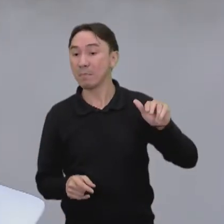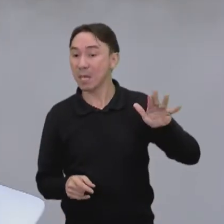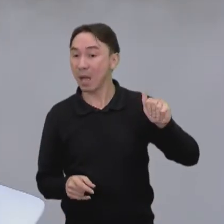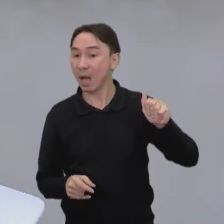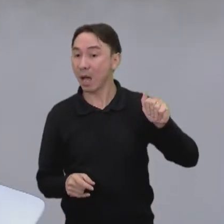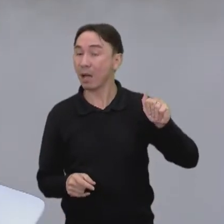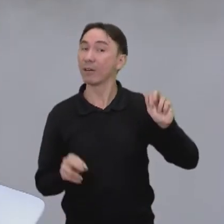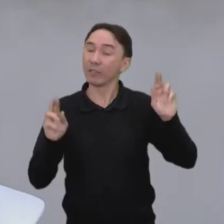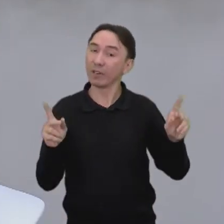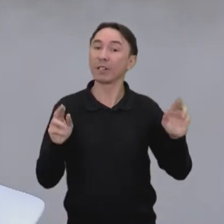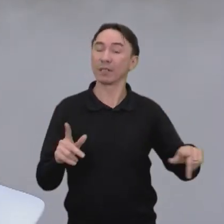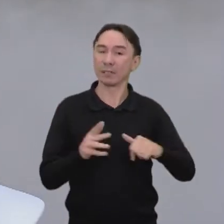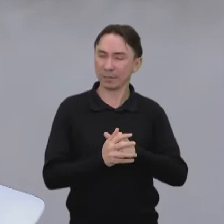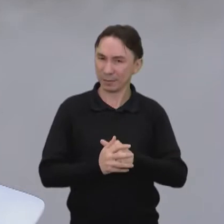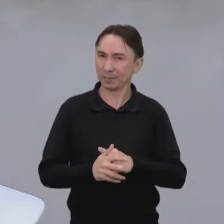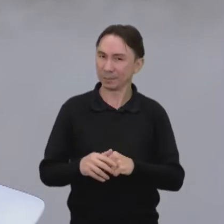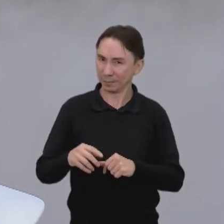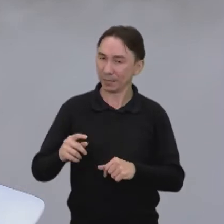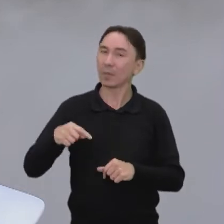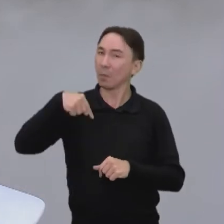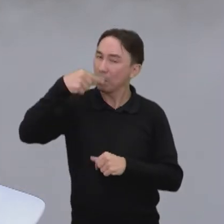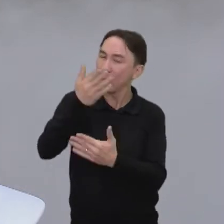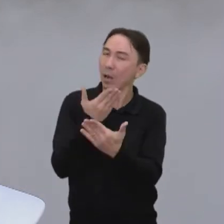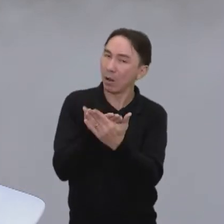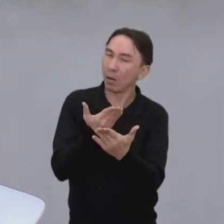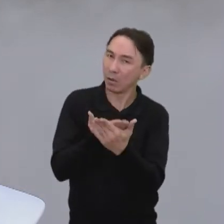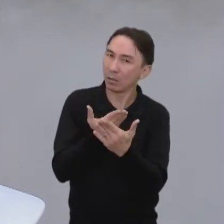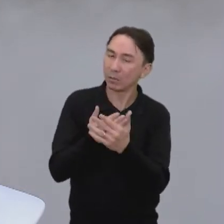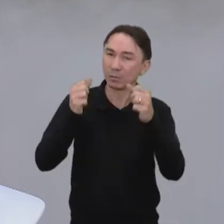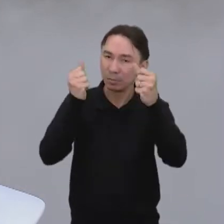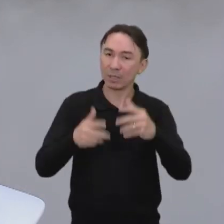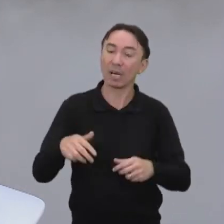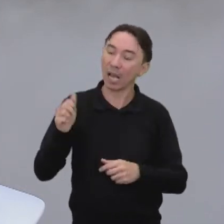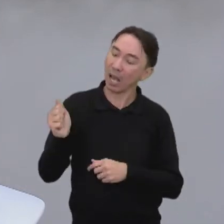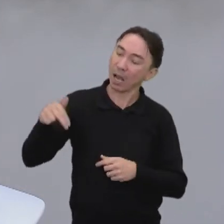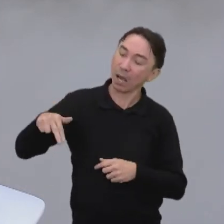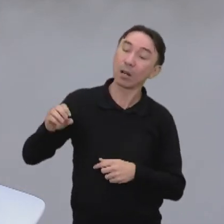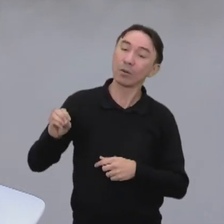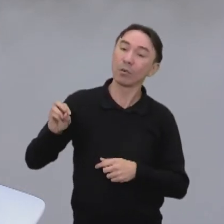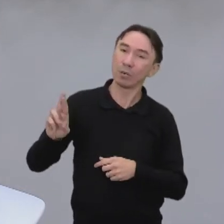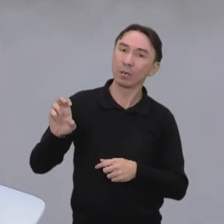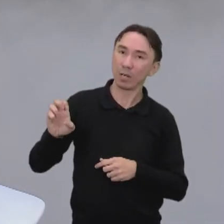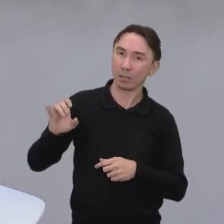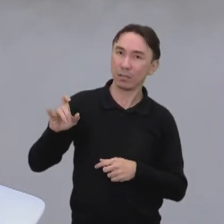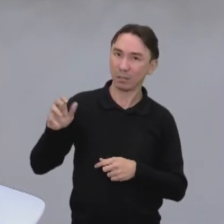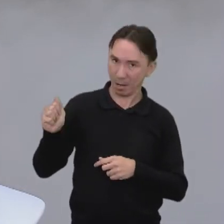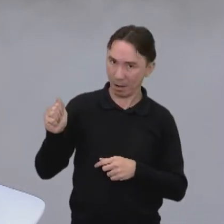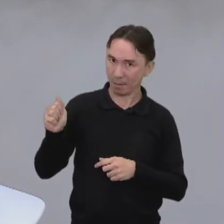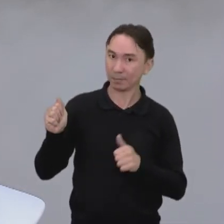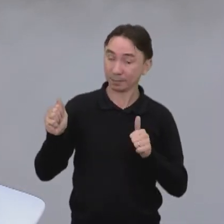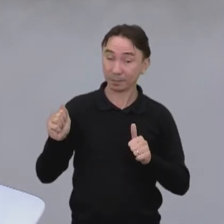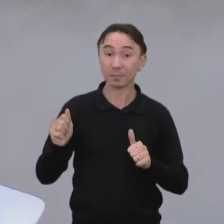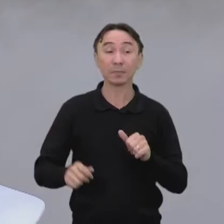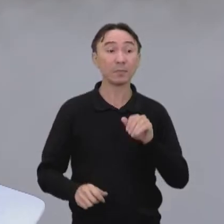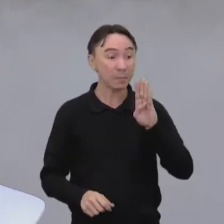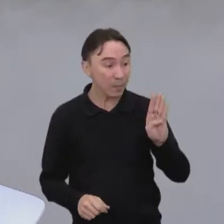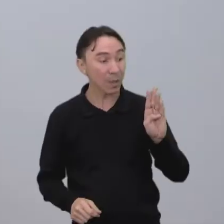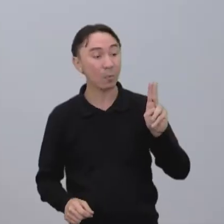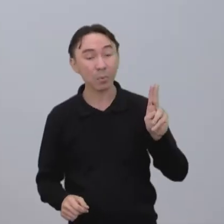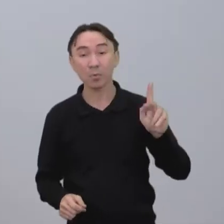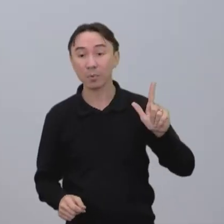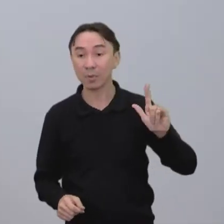anorexia nas nossas próximas aulas, né? Mas o que a gente precisa deixar claro é que na bulimia a gente